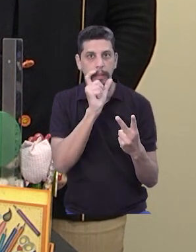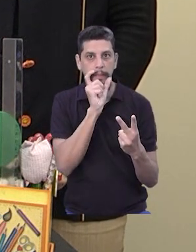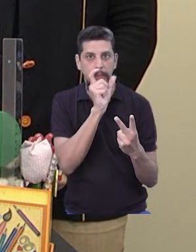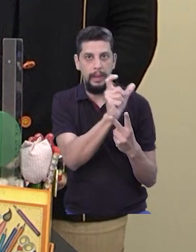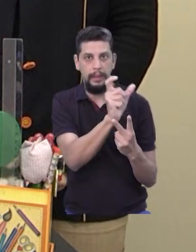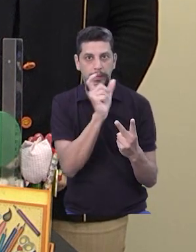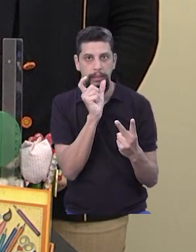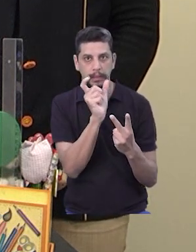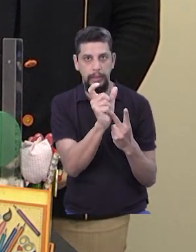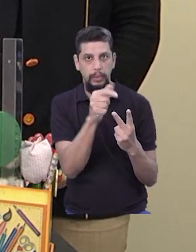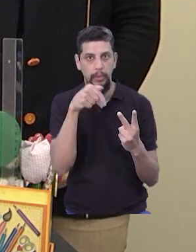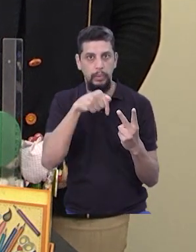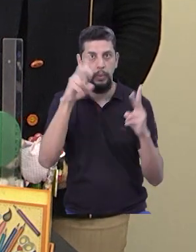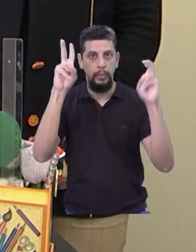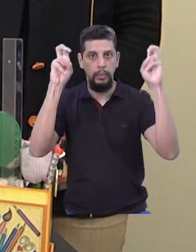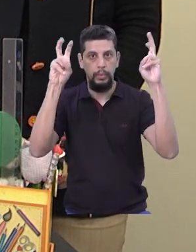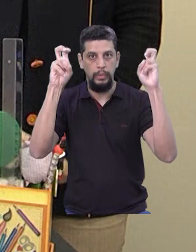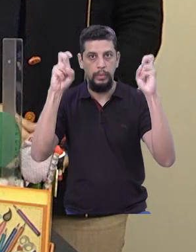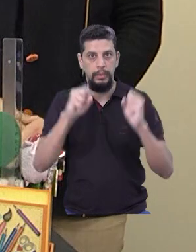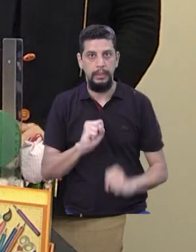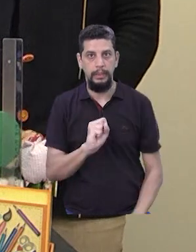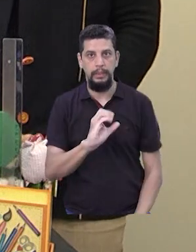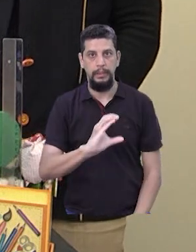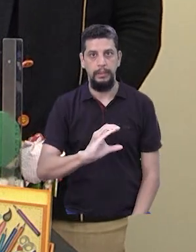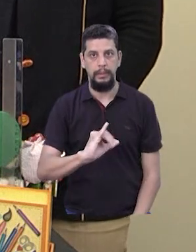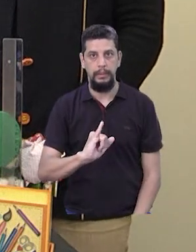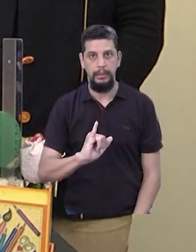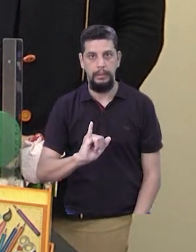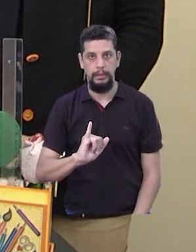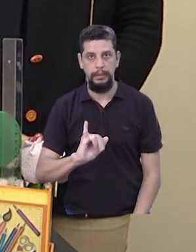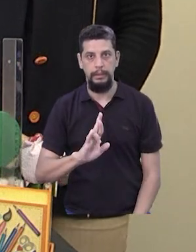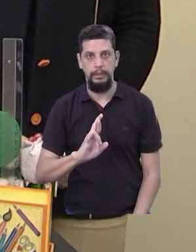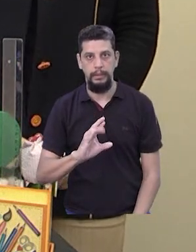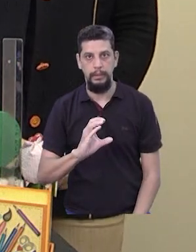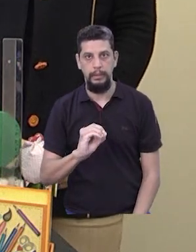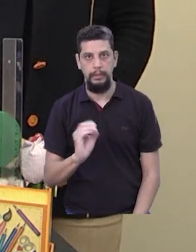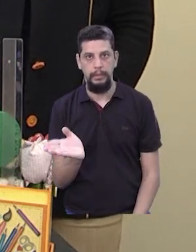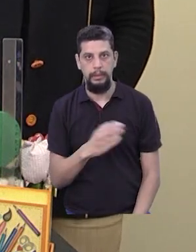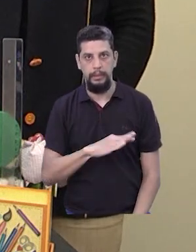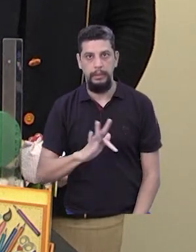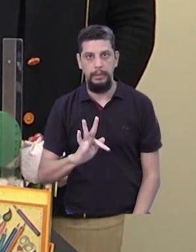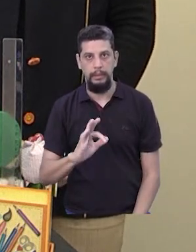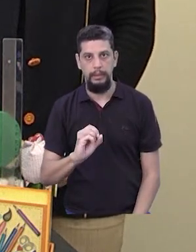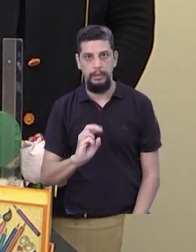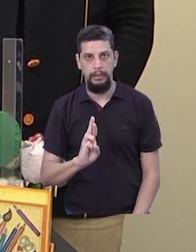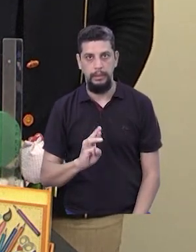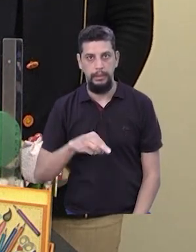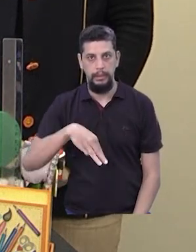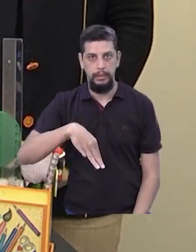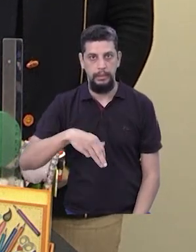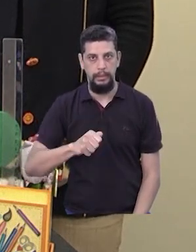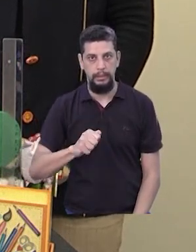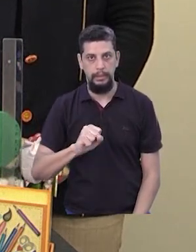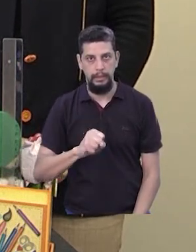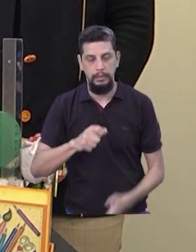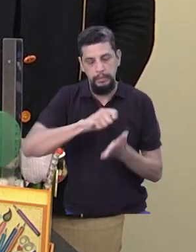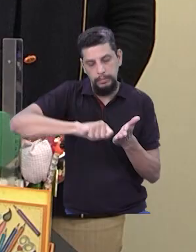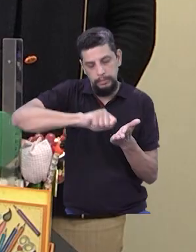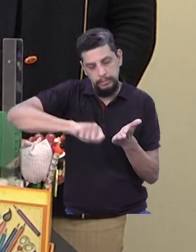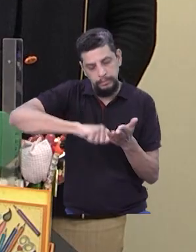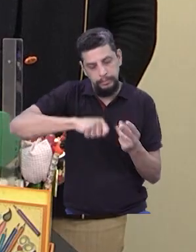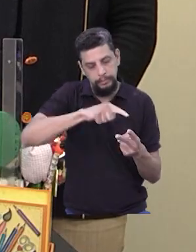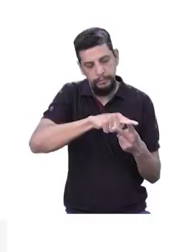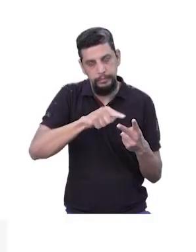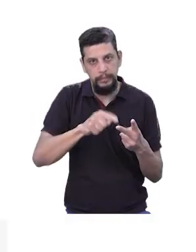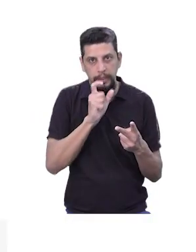palavras do título, que era circo e formas. Também escrevemos a palavra circo